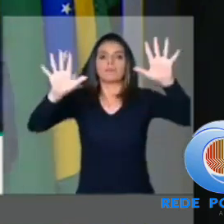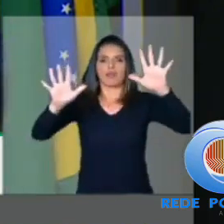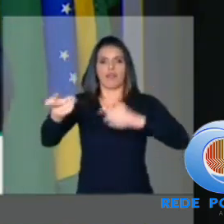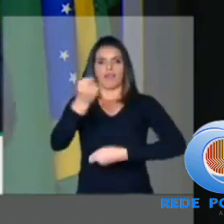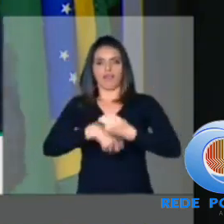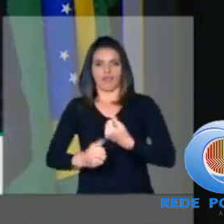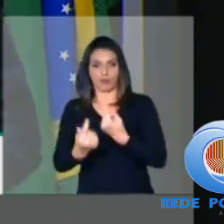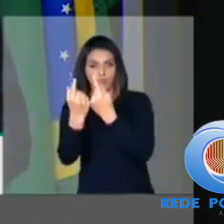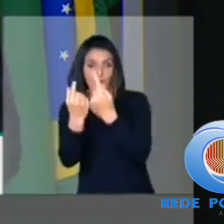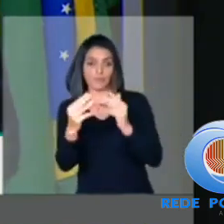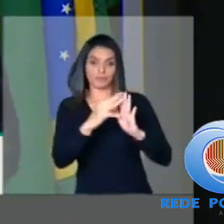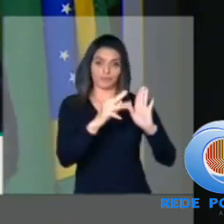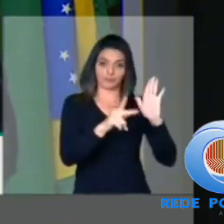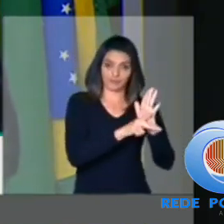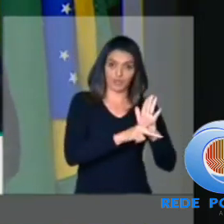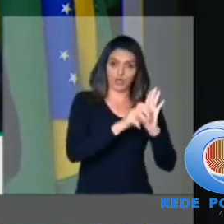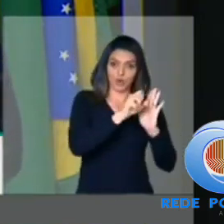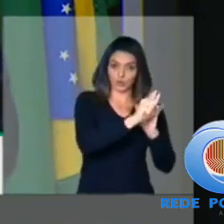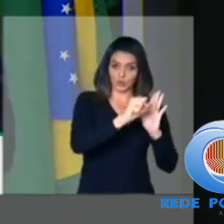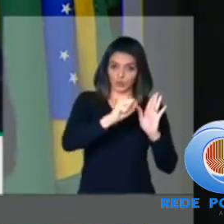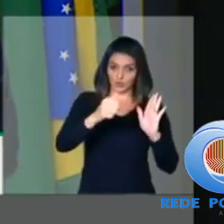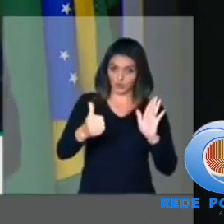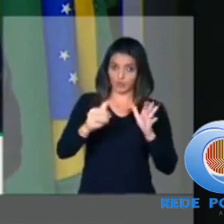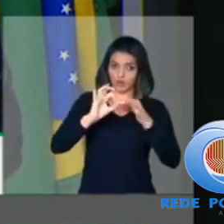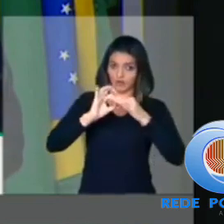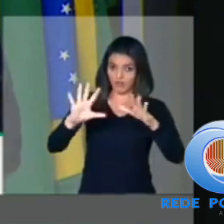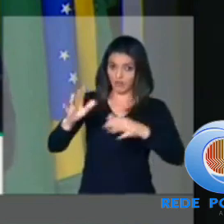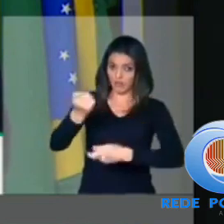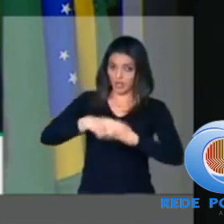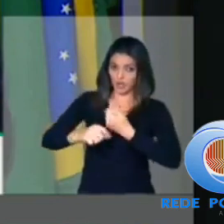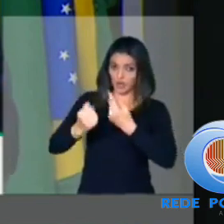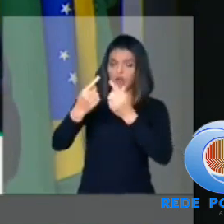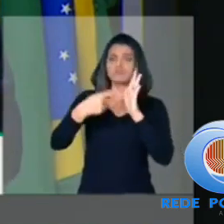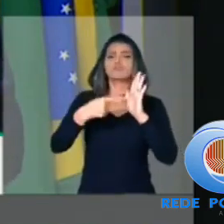881, a MP da Liberdade Econômica, ela